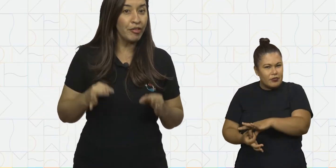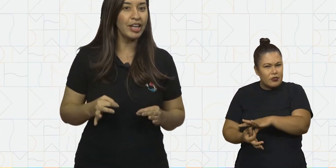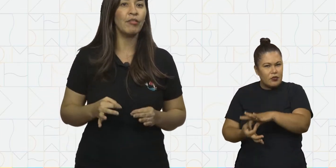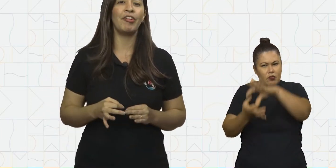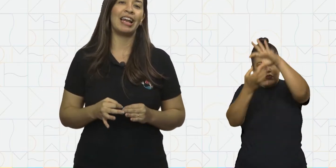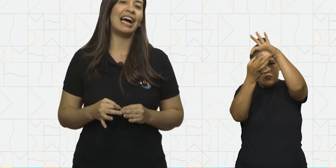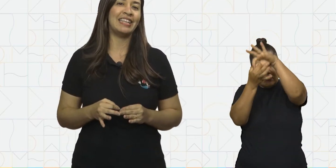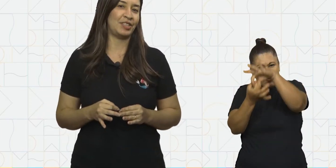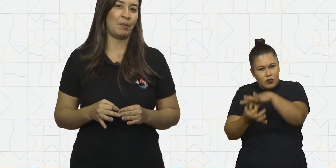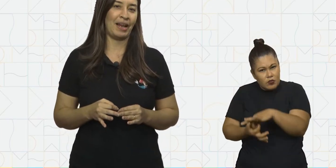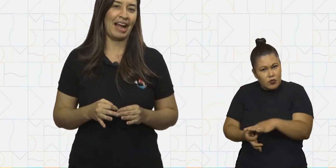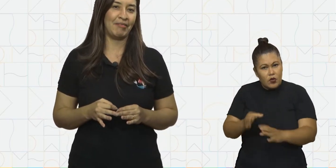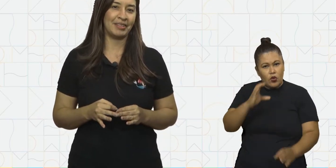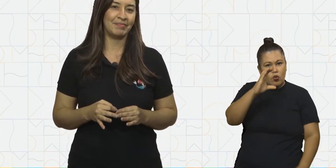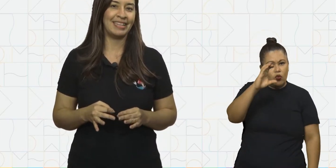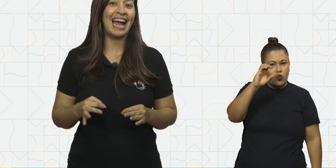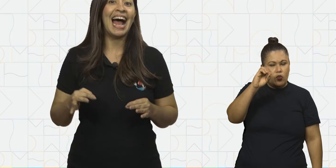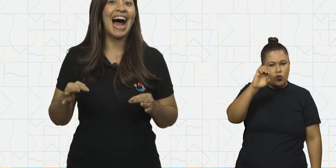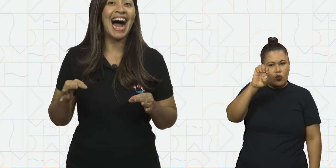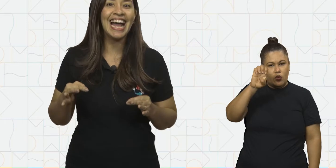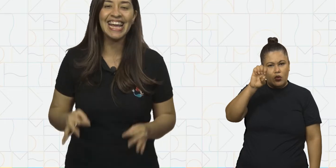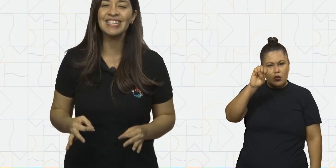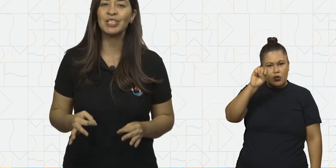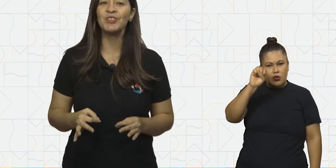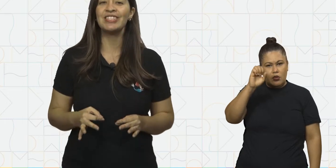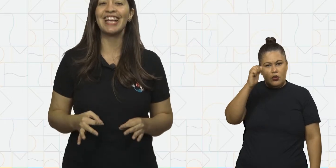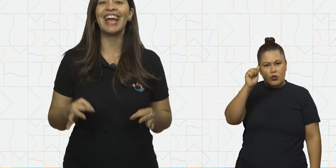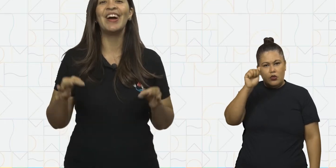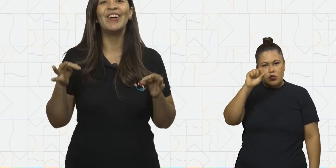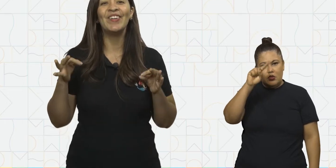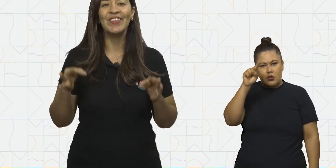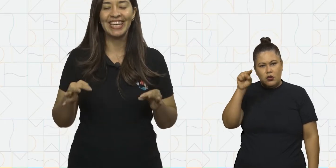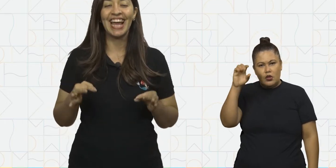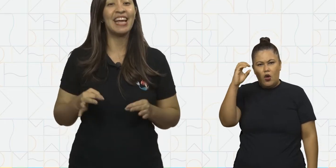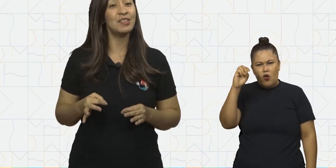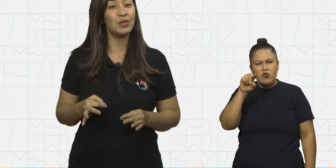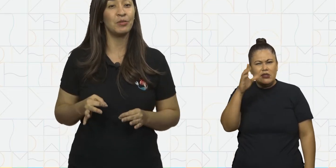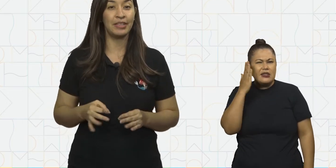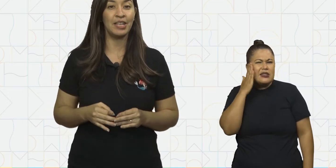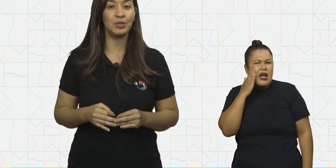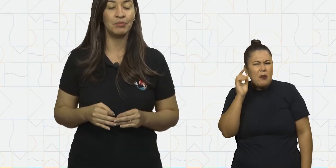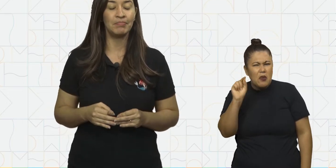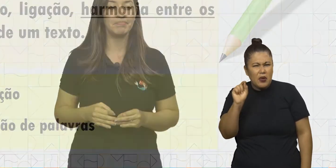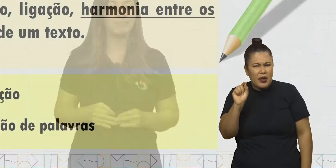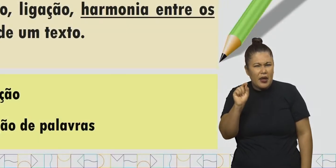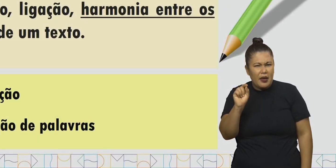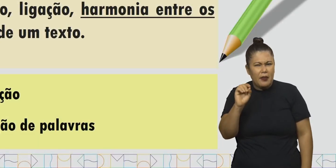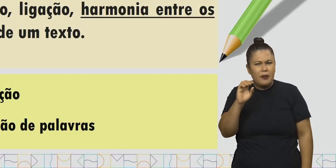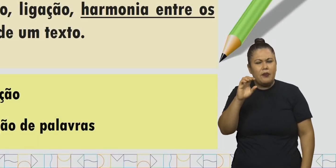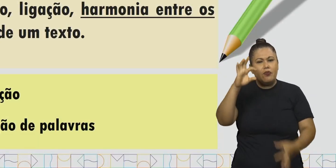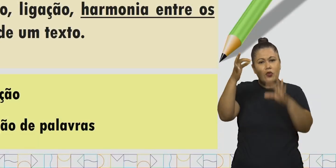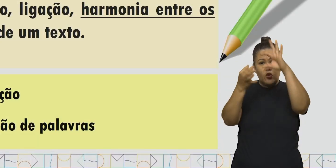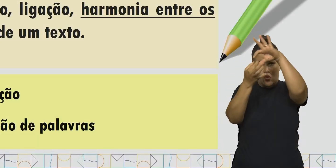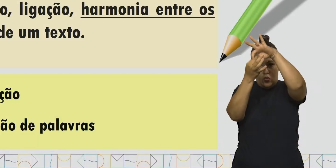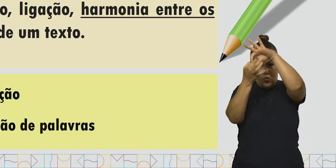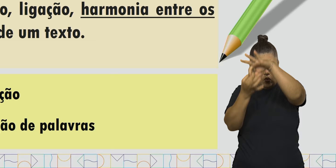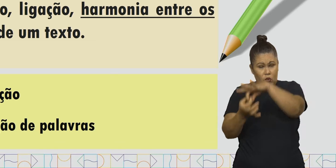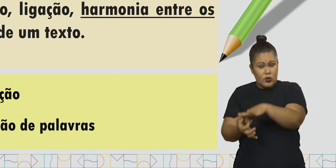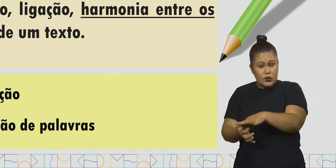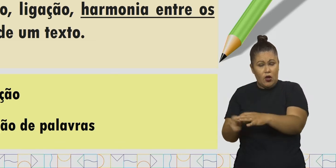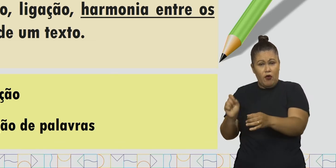Já ouviram falar desta palavra? Arriscam dizer o que é isso em um texto? A coesão